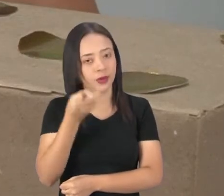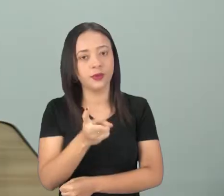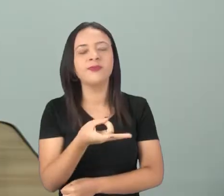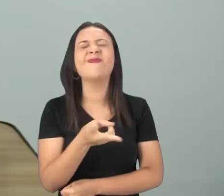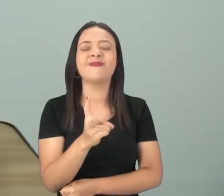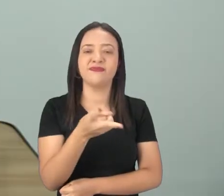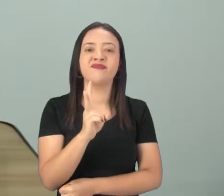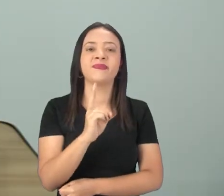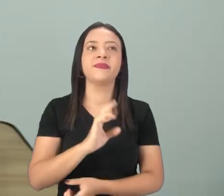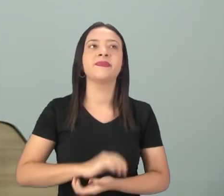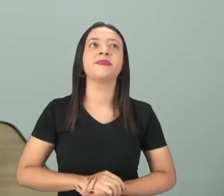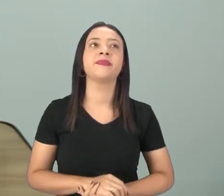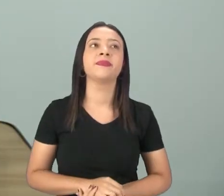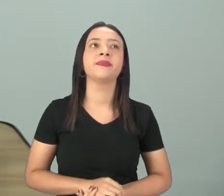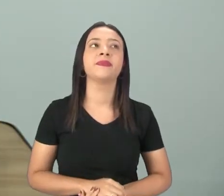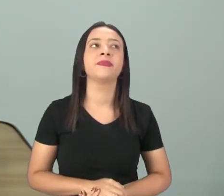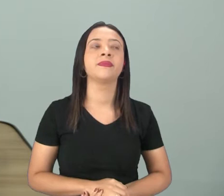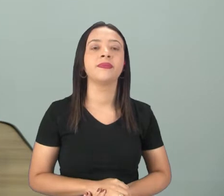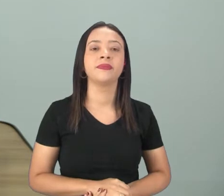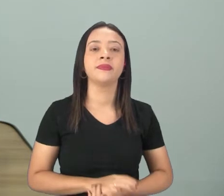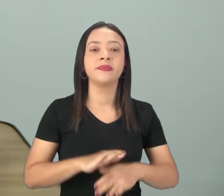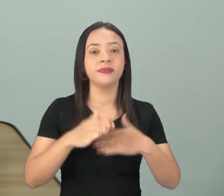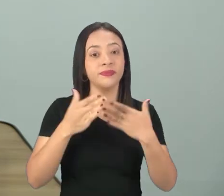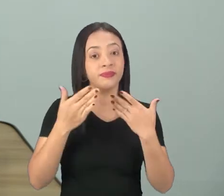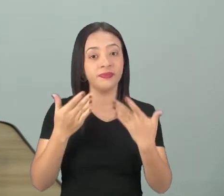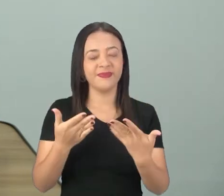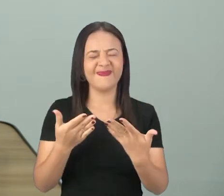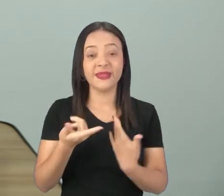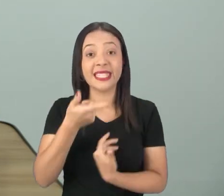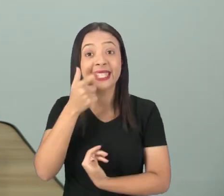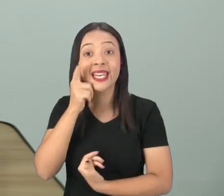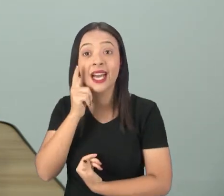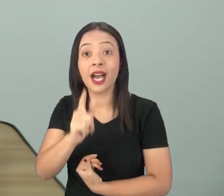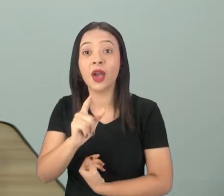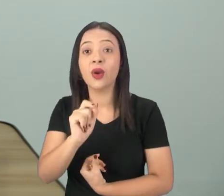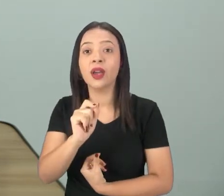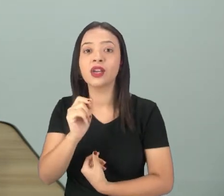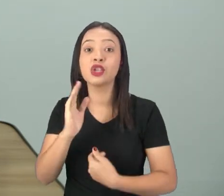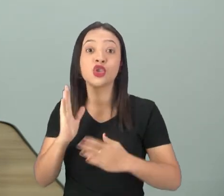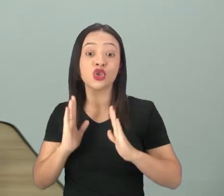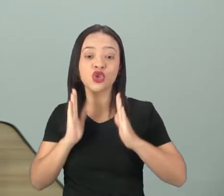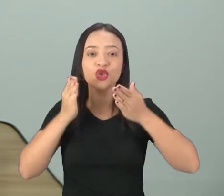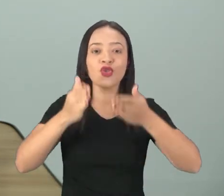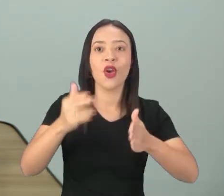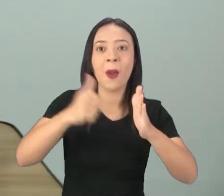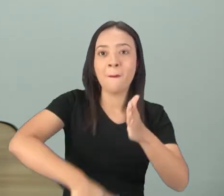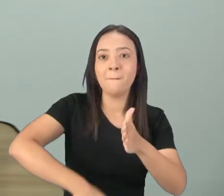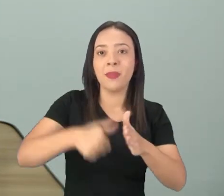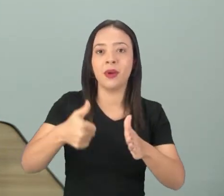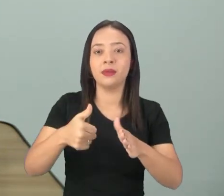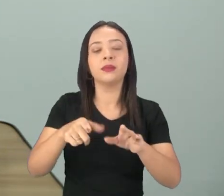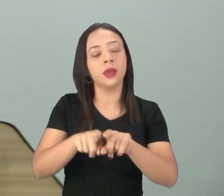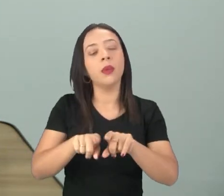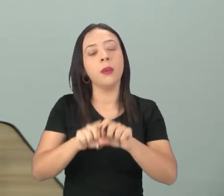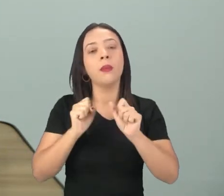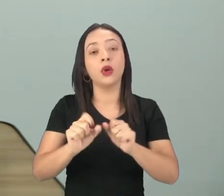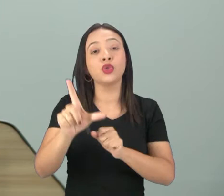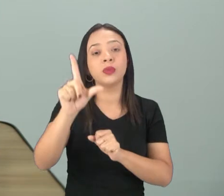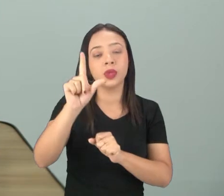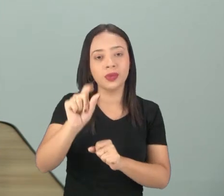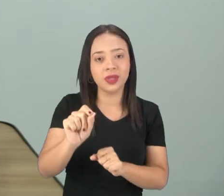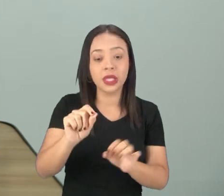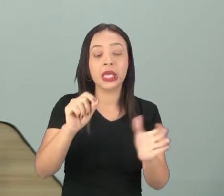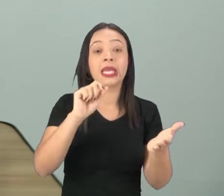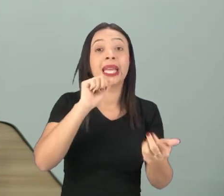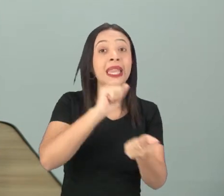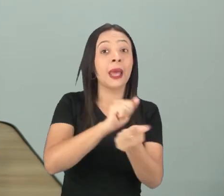avançando, tá? E aí ganha quem chegar aqui primeiro. É claro, você pode diminuir as pistas de acordo com a quantidade de pessoas.